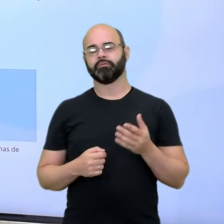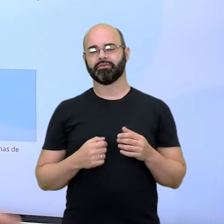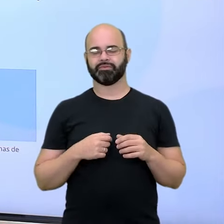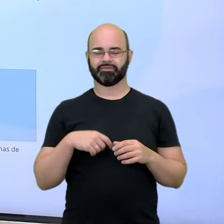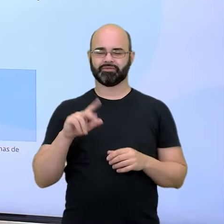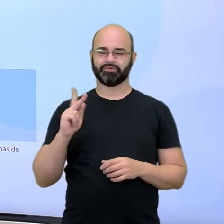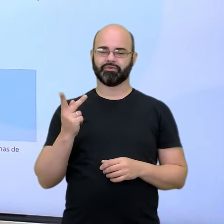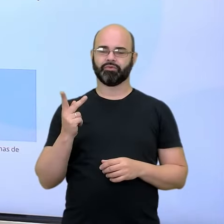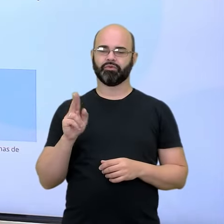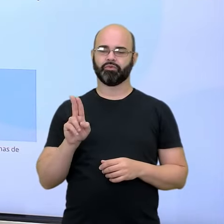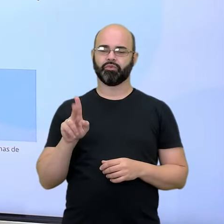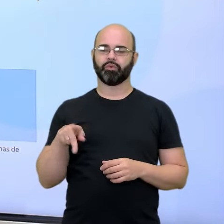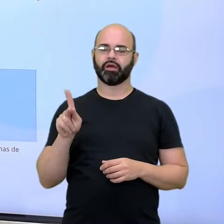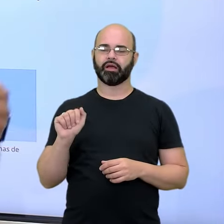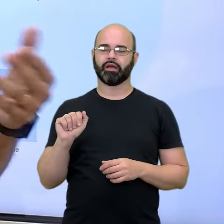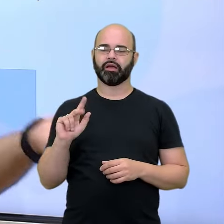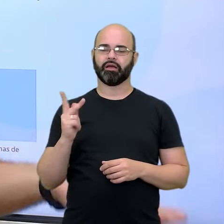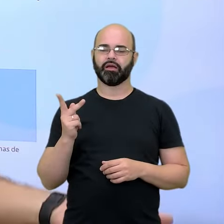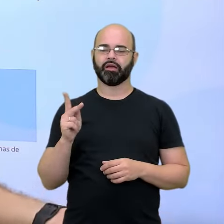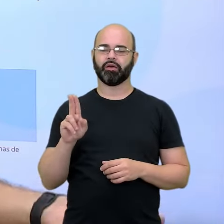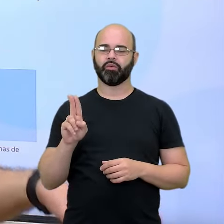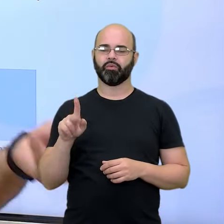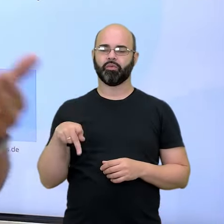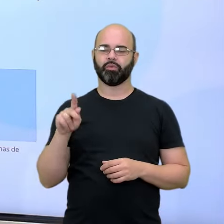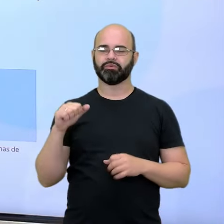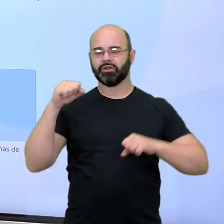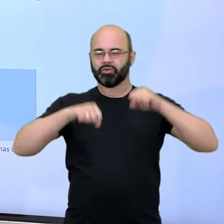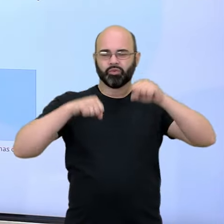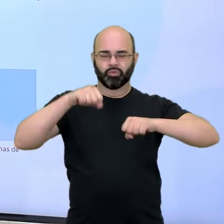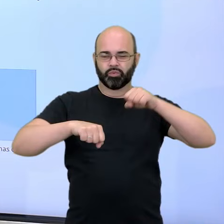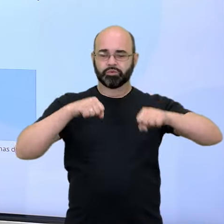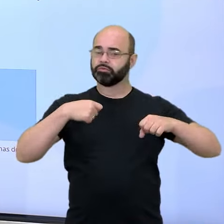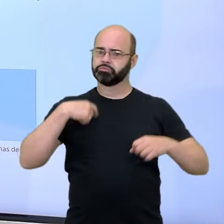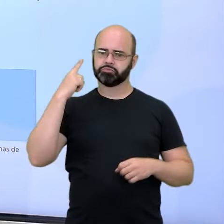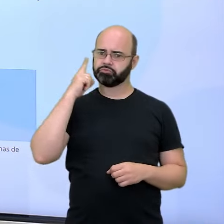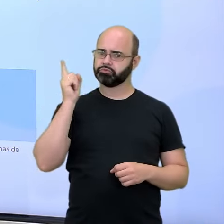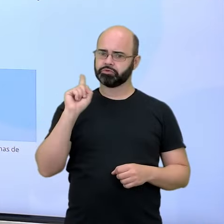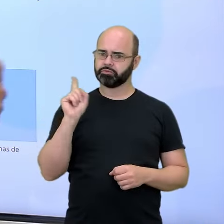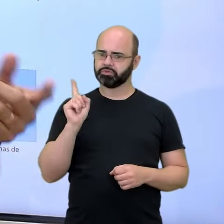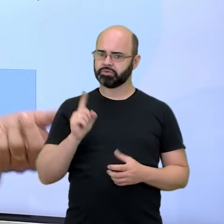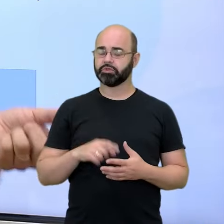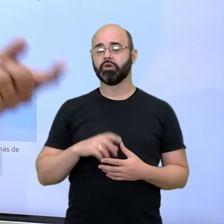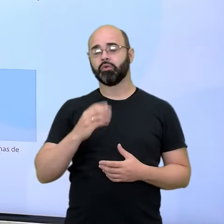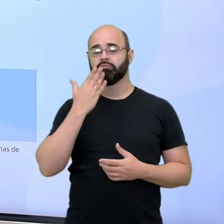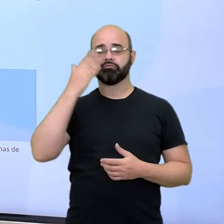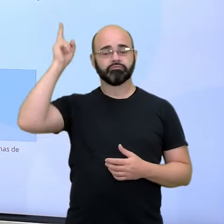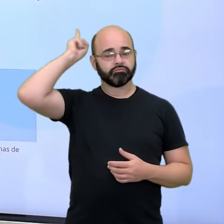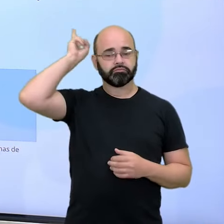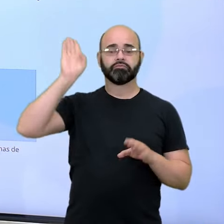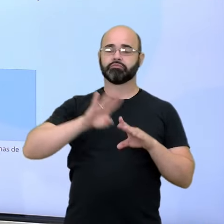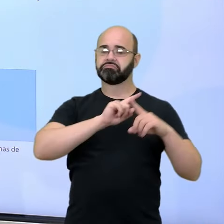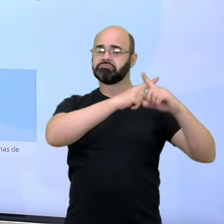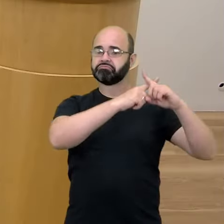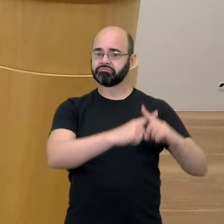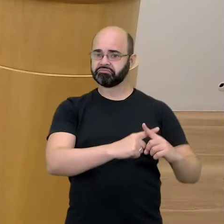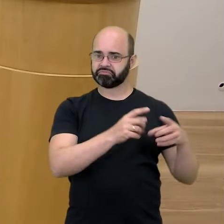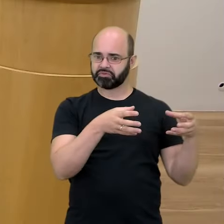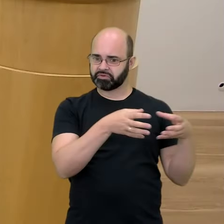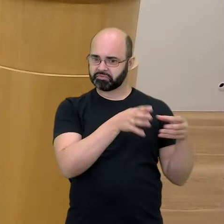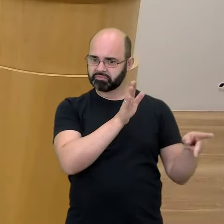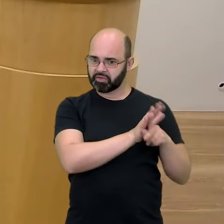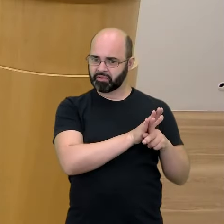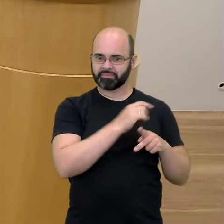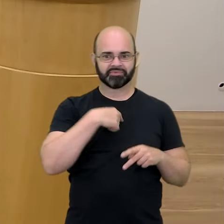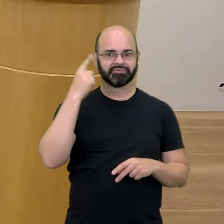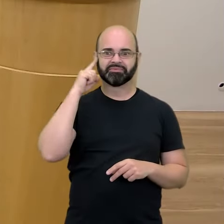chamada Uca-Uca. Eu não sabia que existiam os jogos indígenas, né? Como se fossem as Olimpíadas dos indígenas, Sim. né? Agora eu